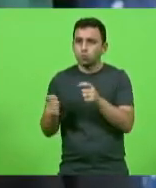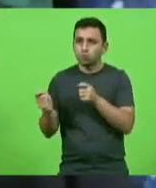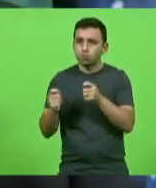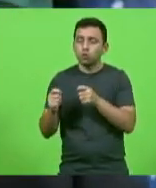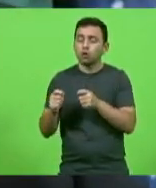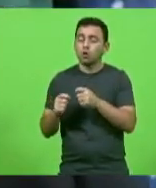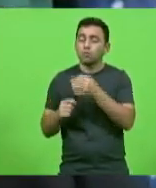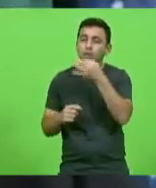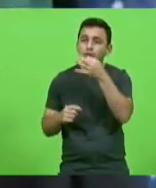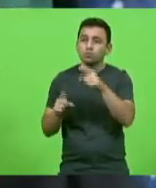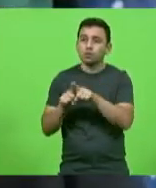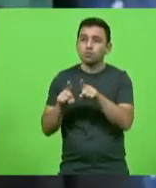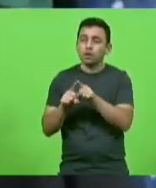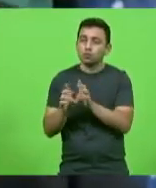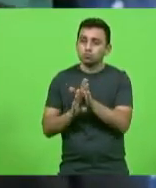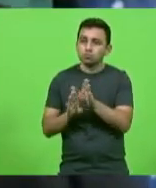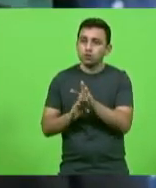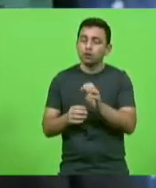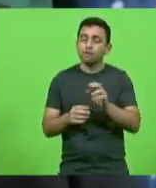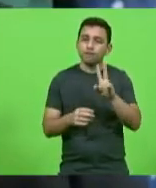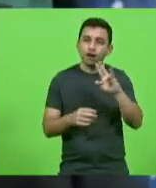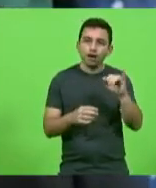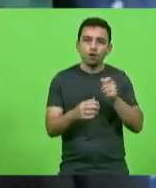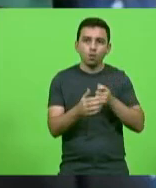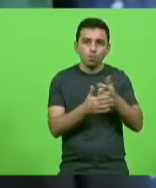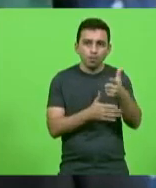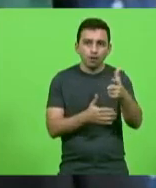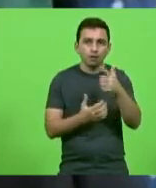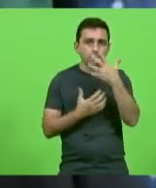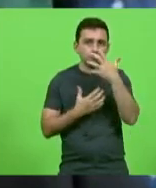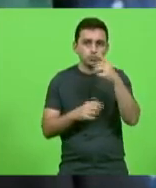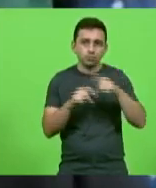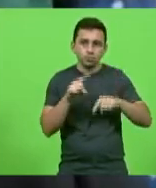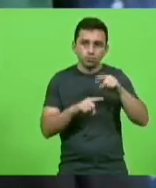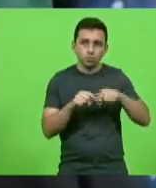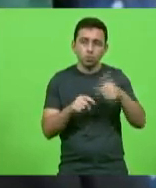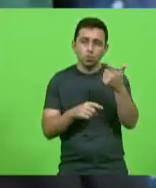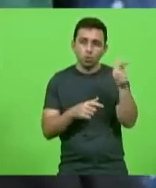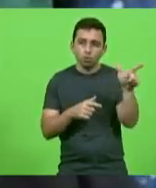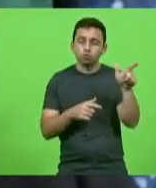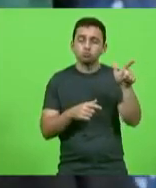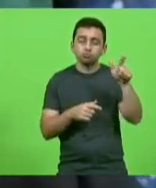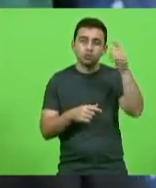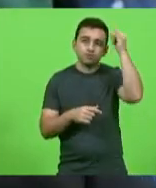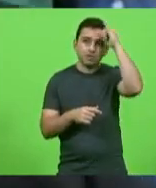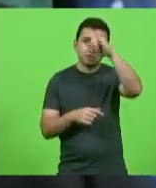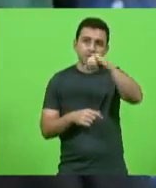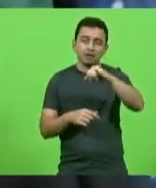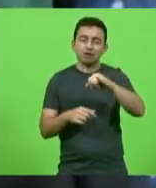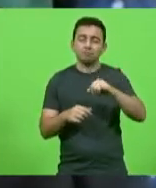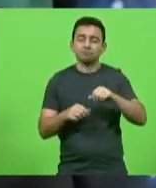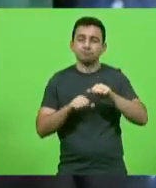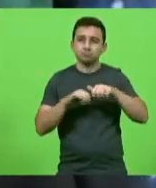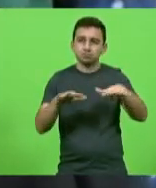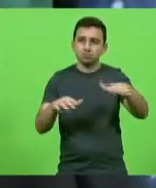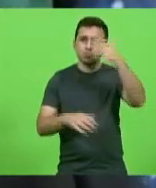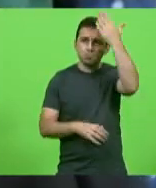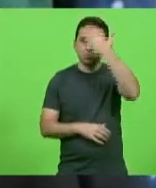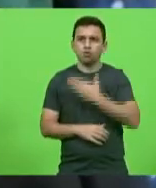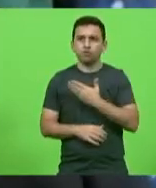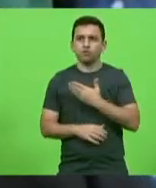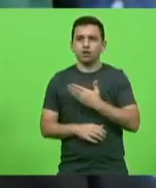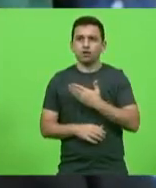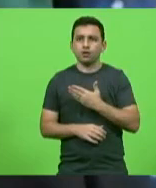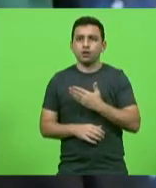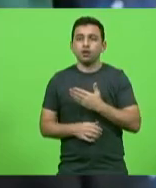só sugestão para possível compra de respirador e o convites de enfrentamento a poderia essa prova deixa